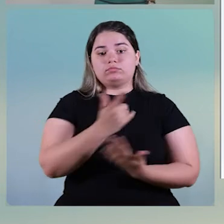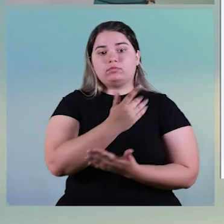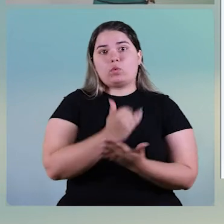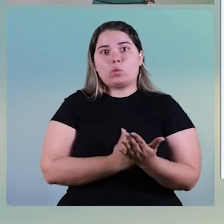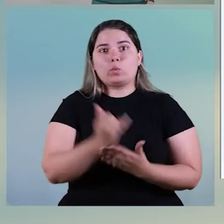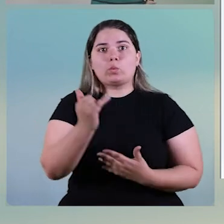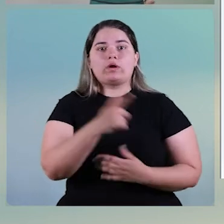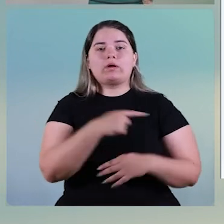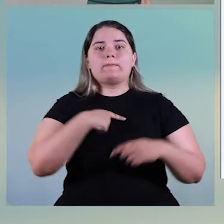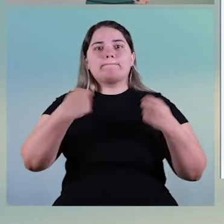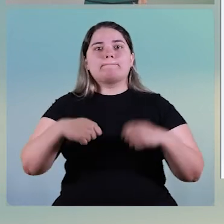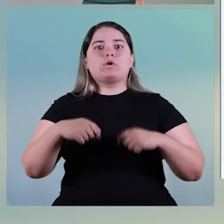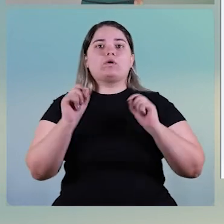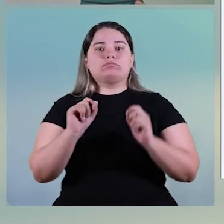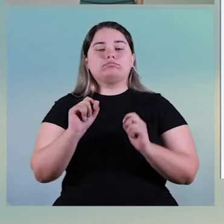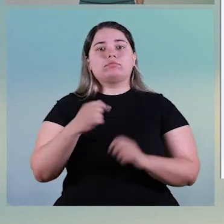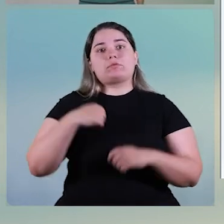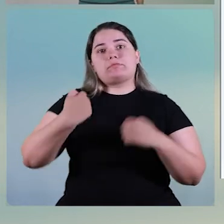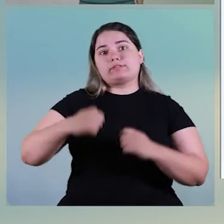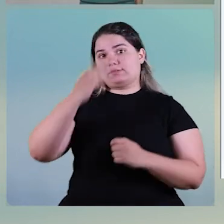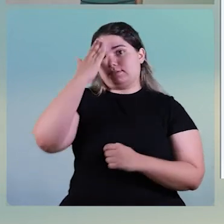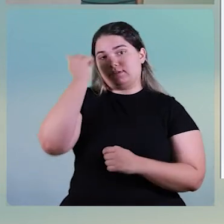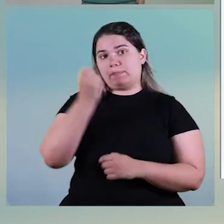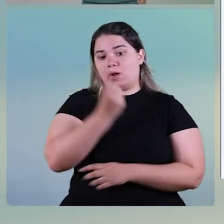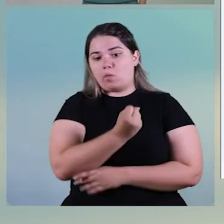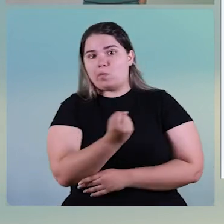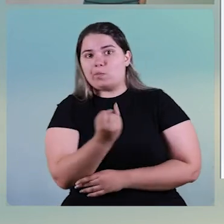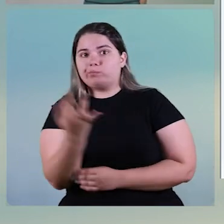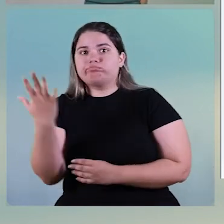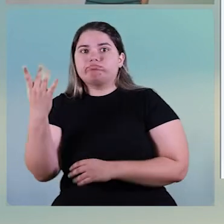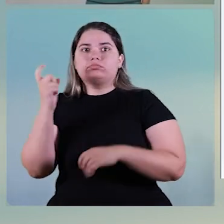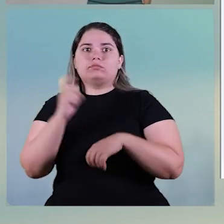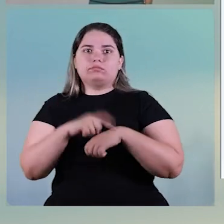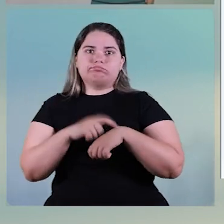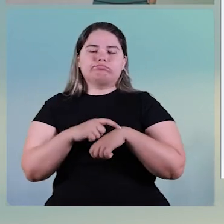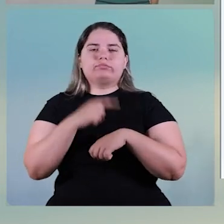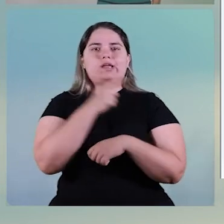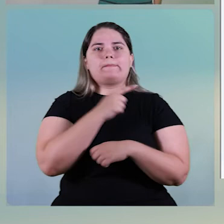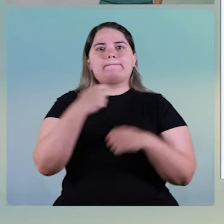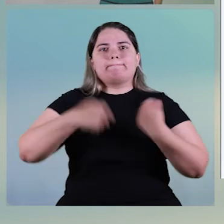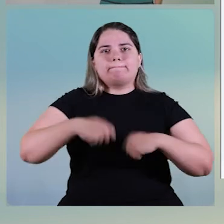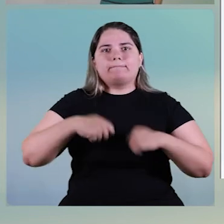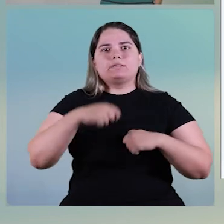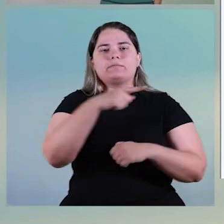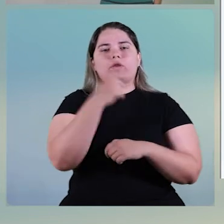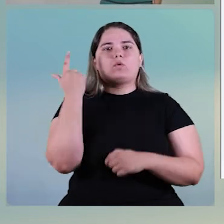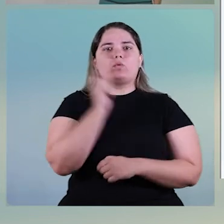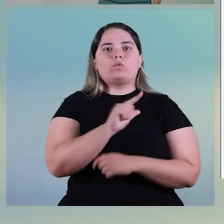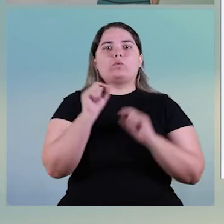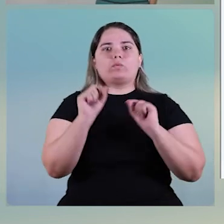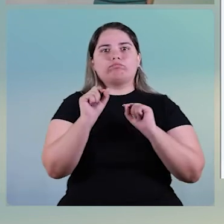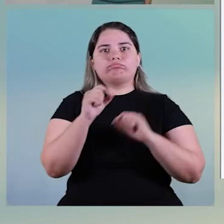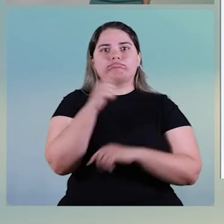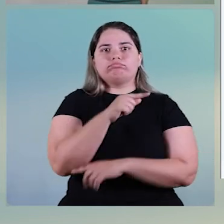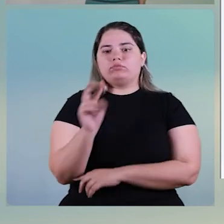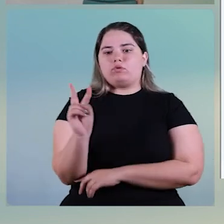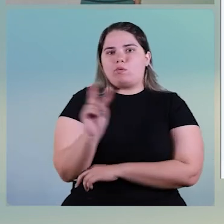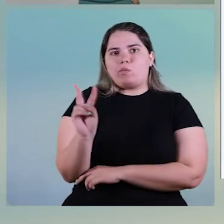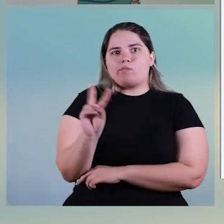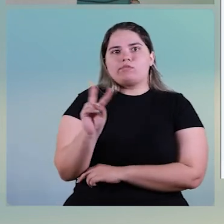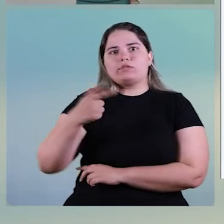inicialmente, eu tenho que saber quanto tempo esse automóvel gasta para chegar